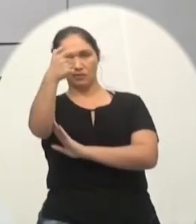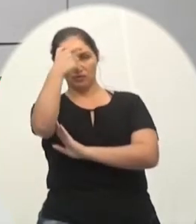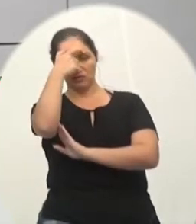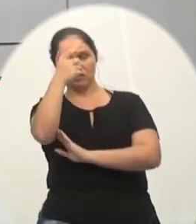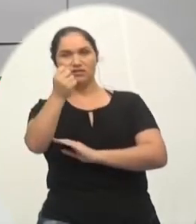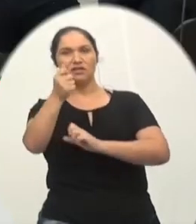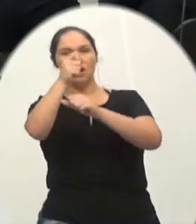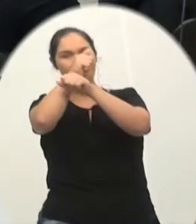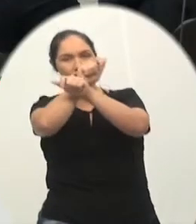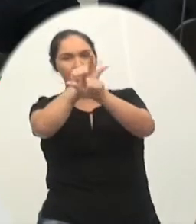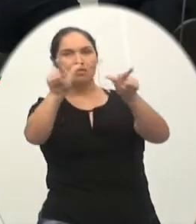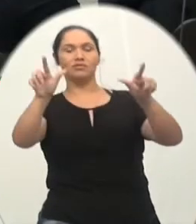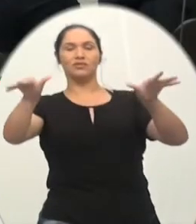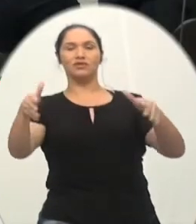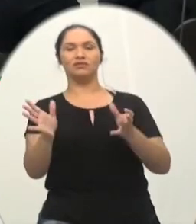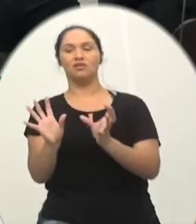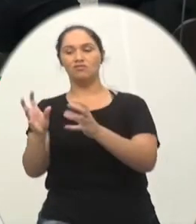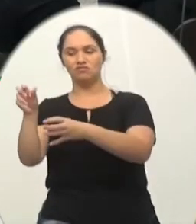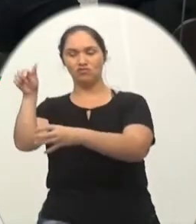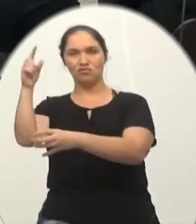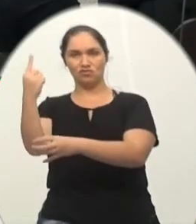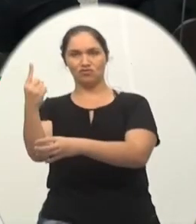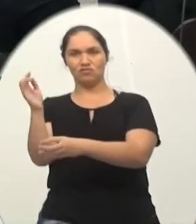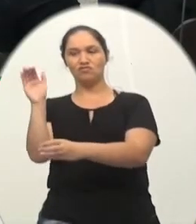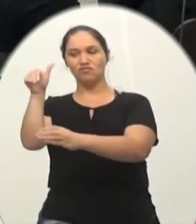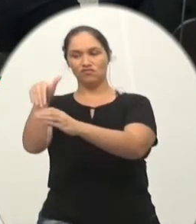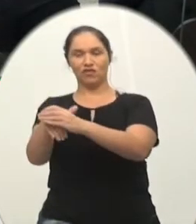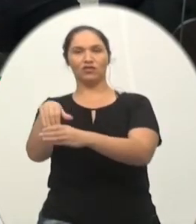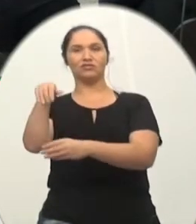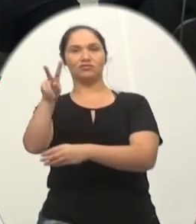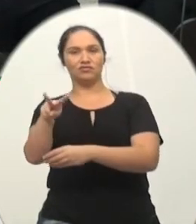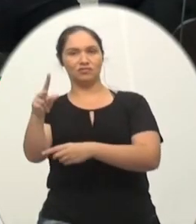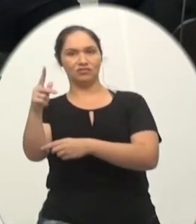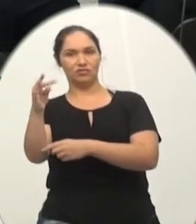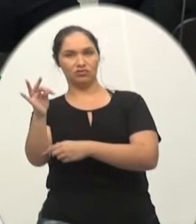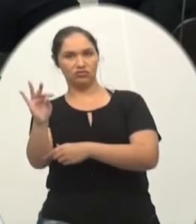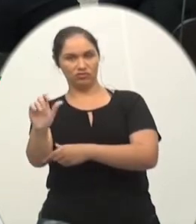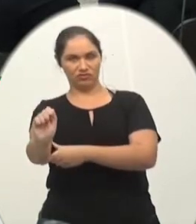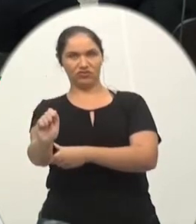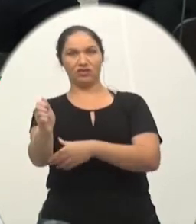Tita Belloli. Como vota o vereador Moacir Dajori, do PSDB?